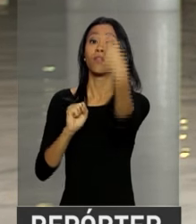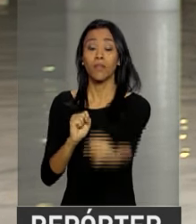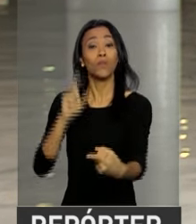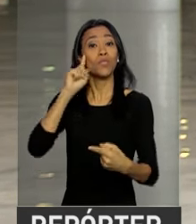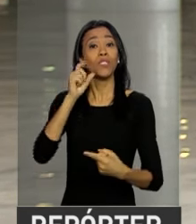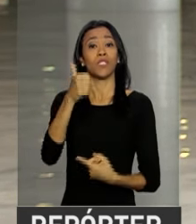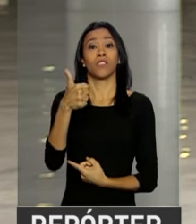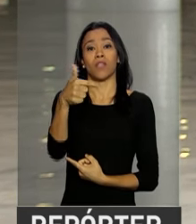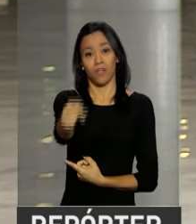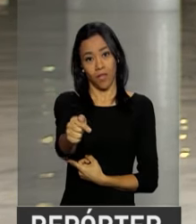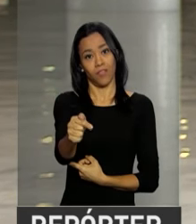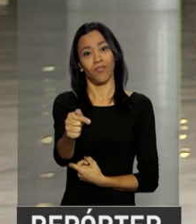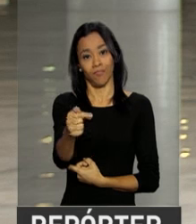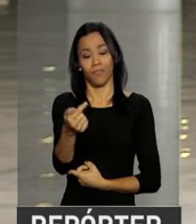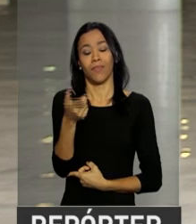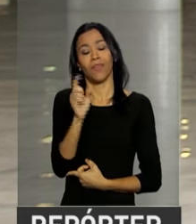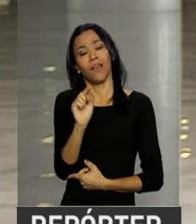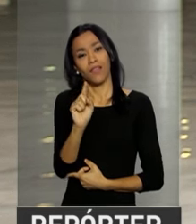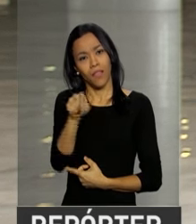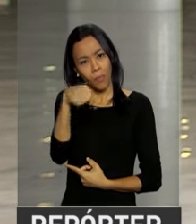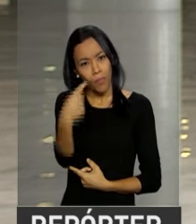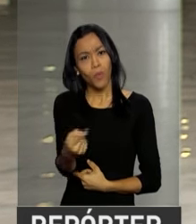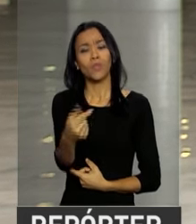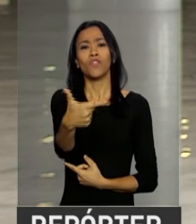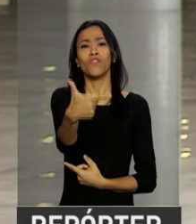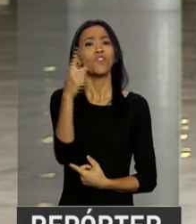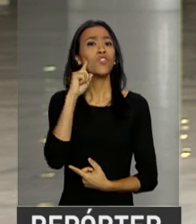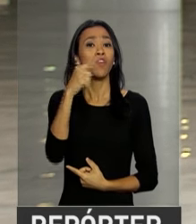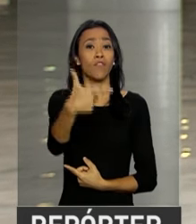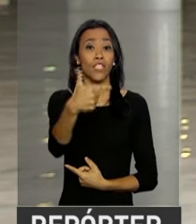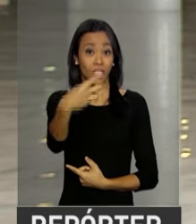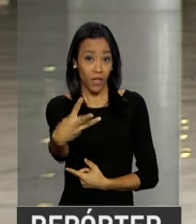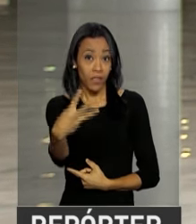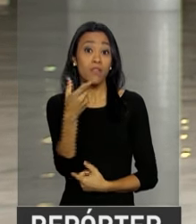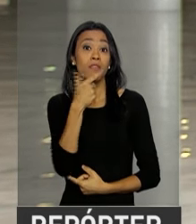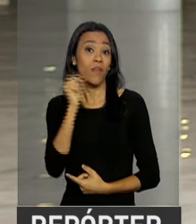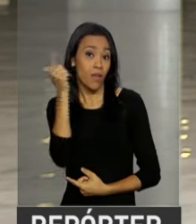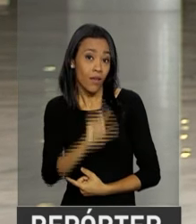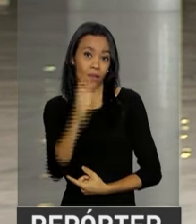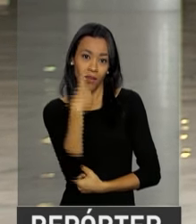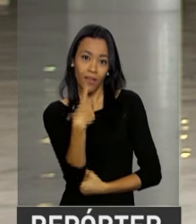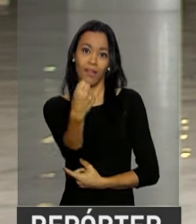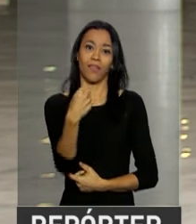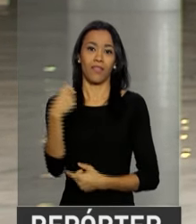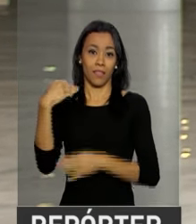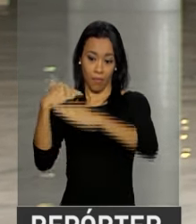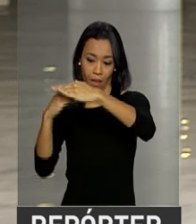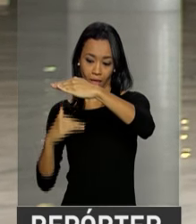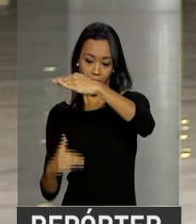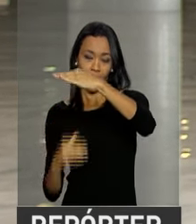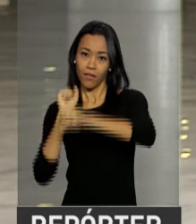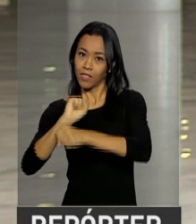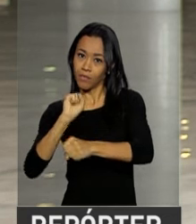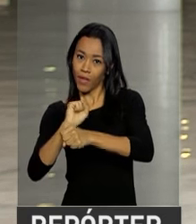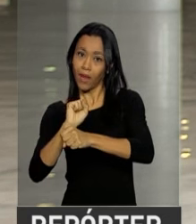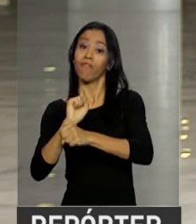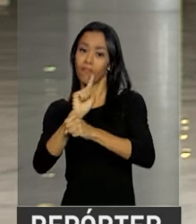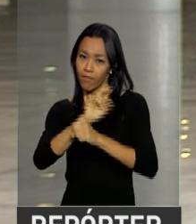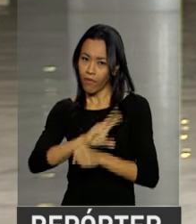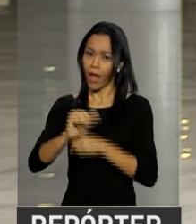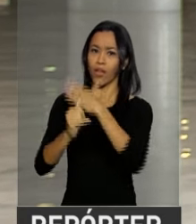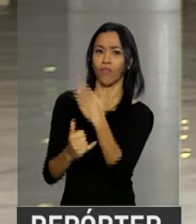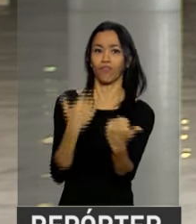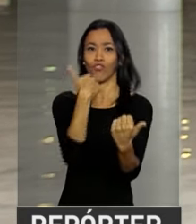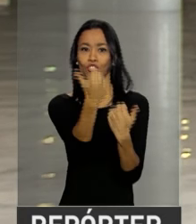17, devem fazer essa opção. E aí, a partir do dia 23, quem for selecionado na lista de espera vai começar a ser convocado. E